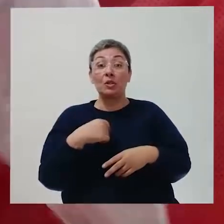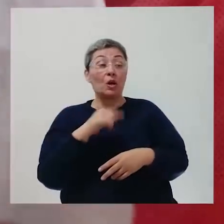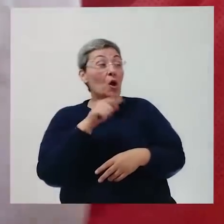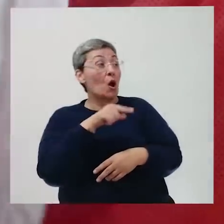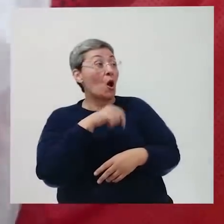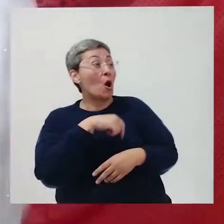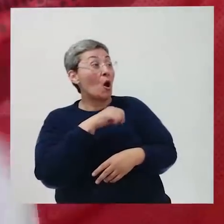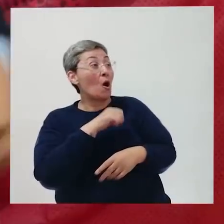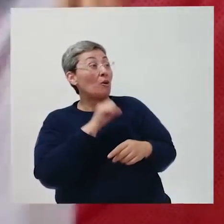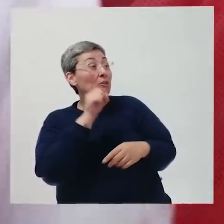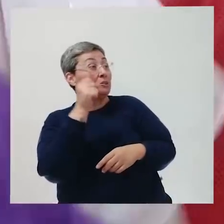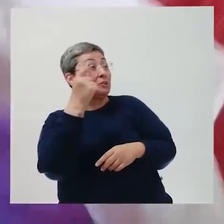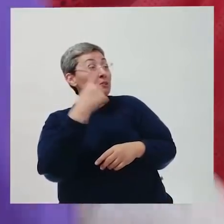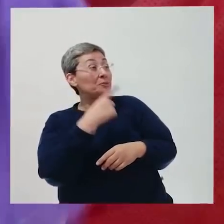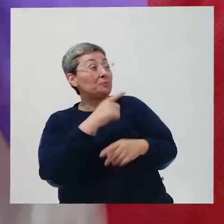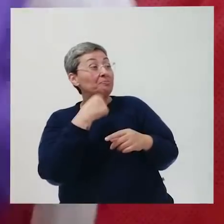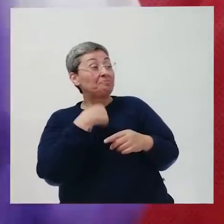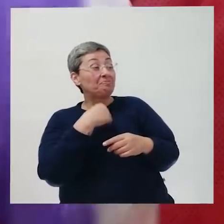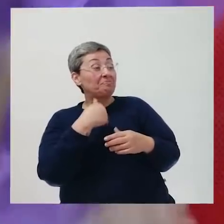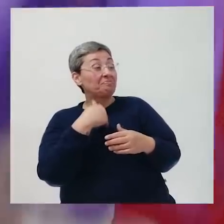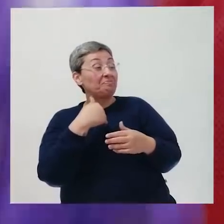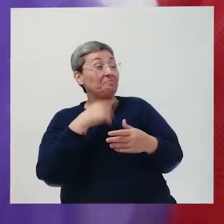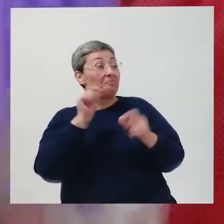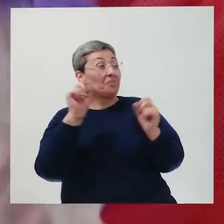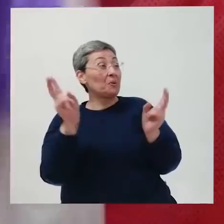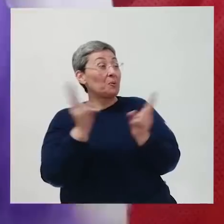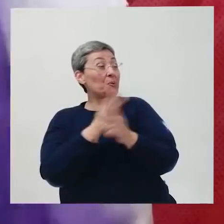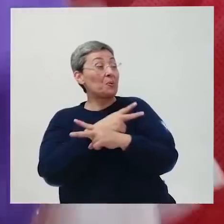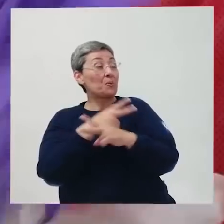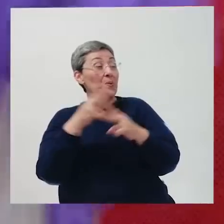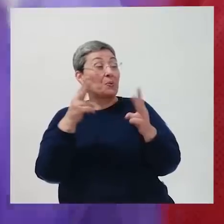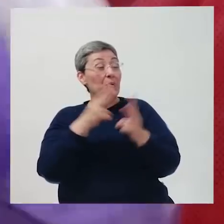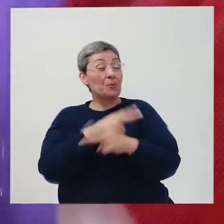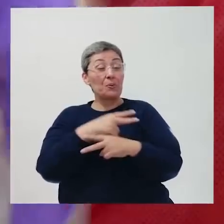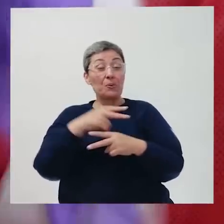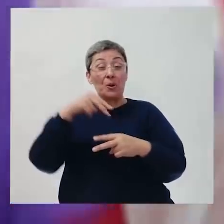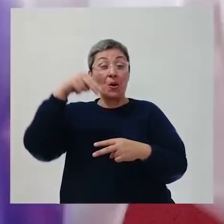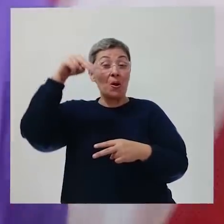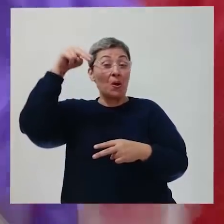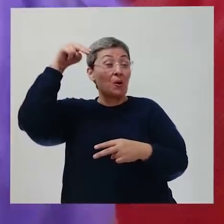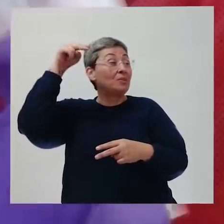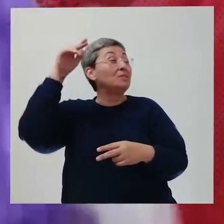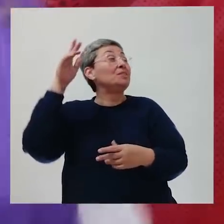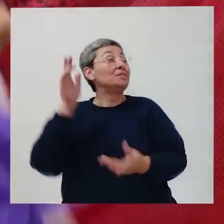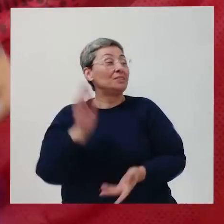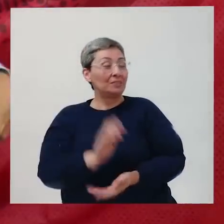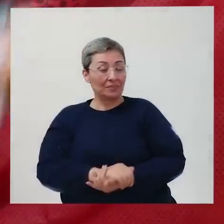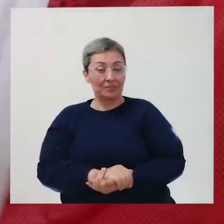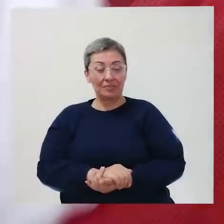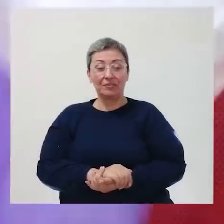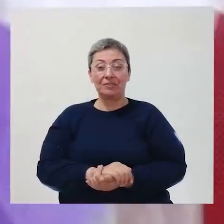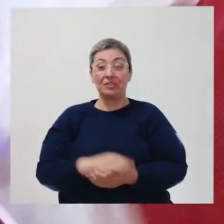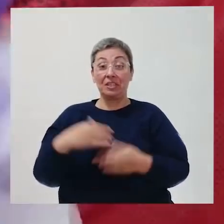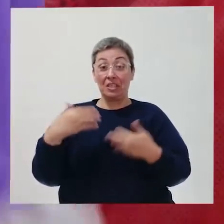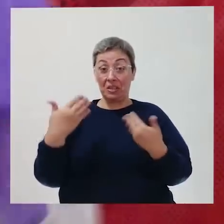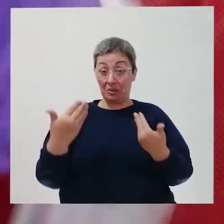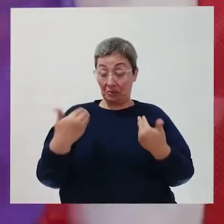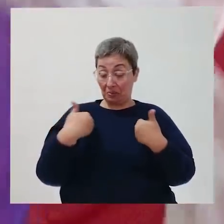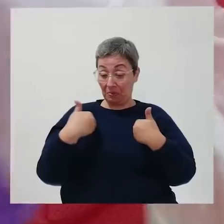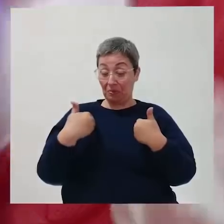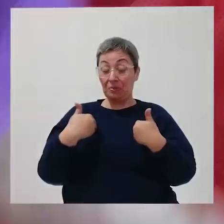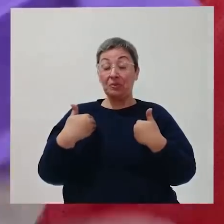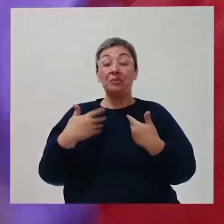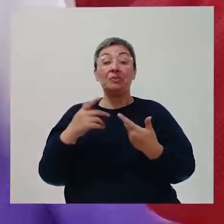ó sol, eu sou o vento do norte